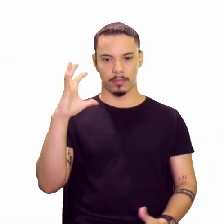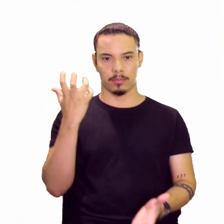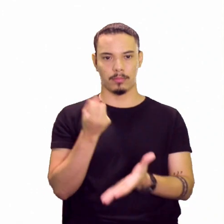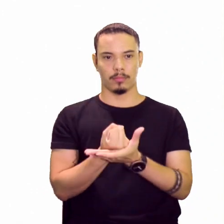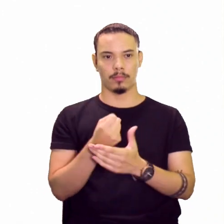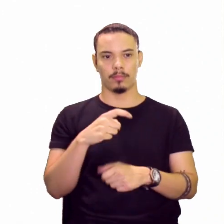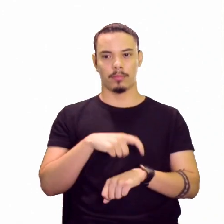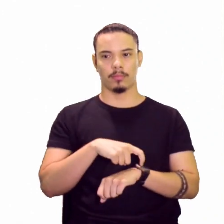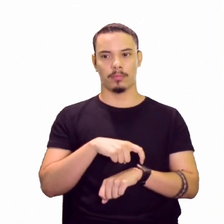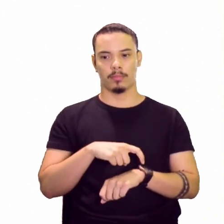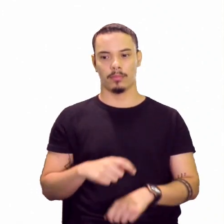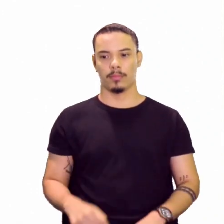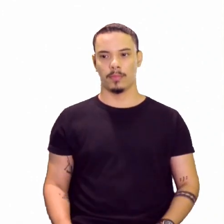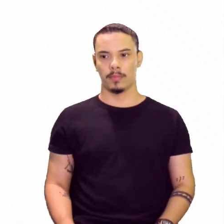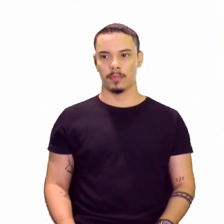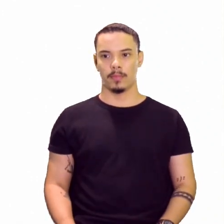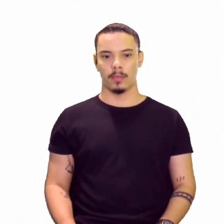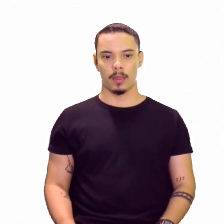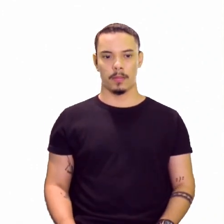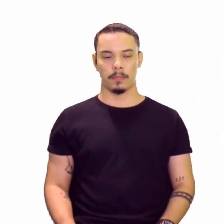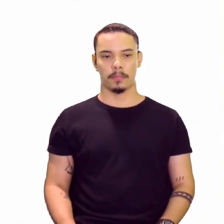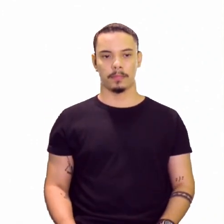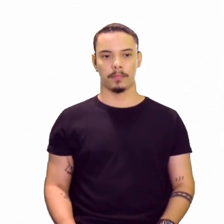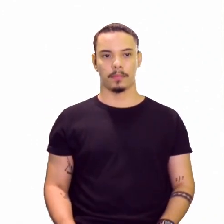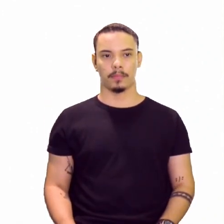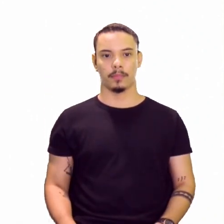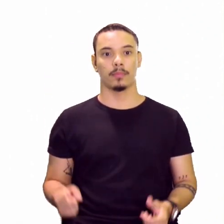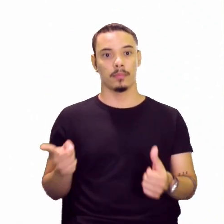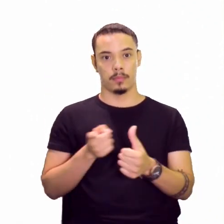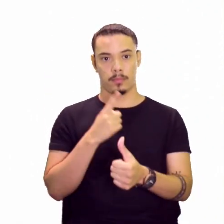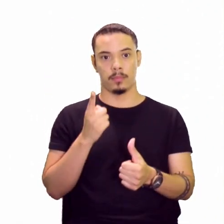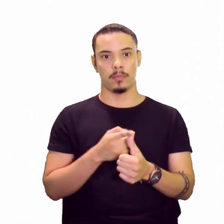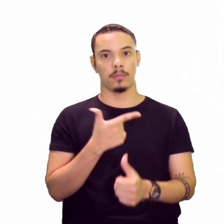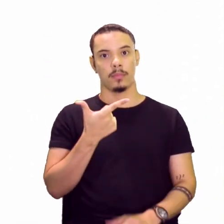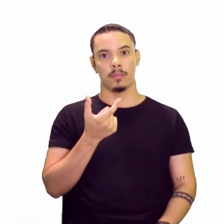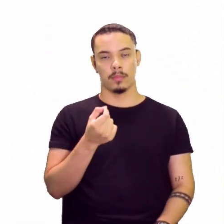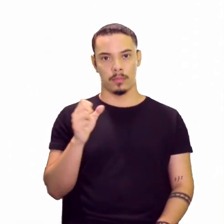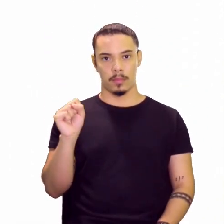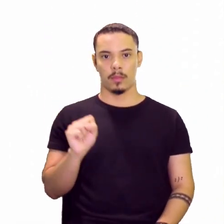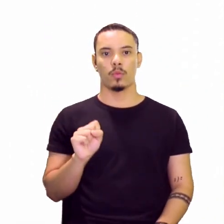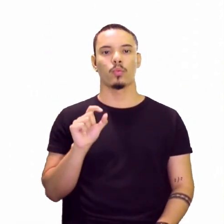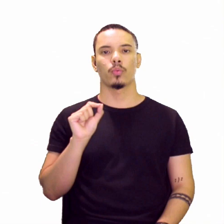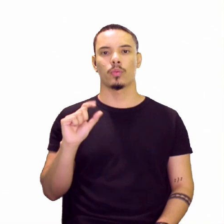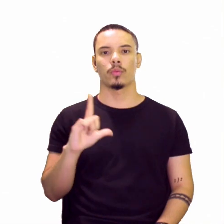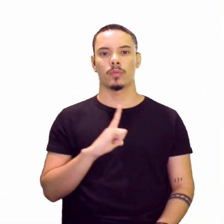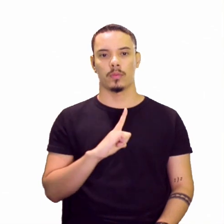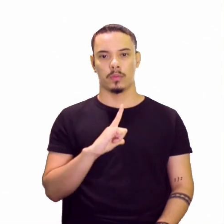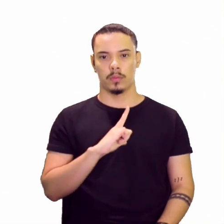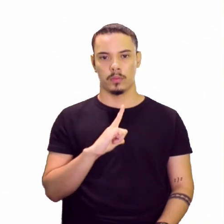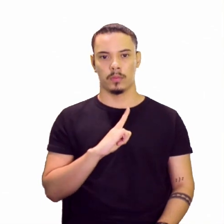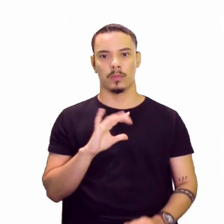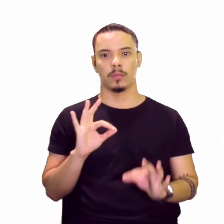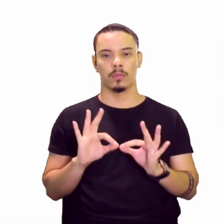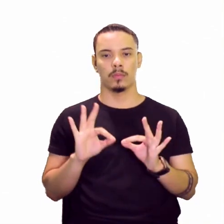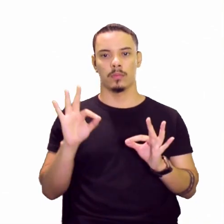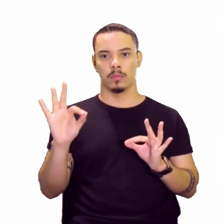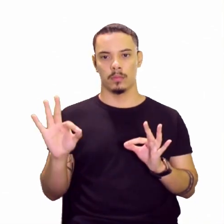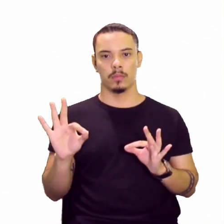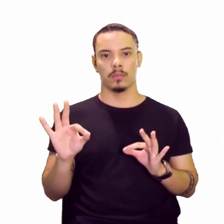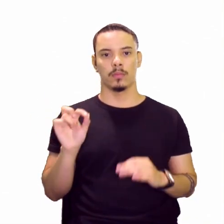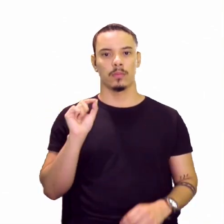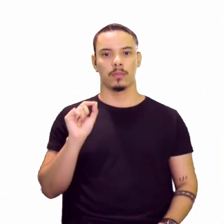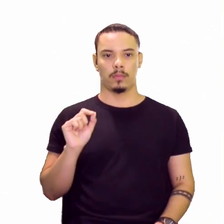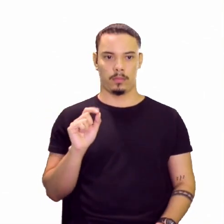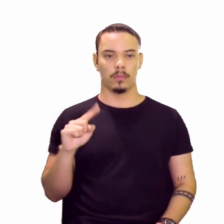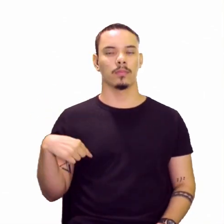né? Justamente. Então lá, o primeiro 20 segundos do movimento uniforme, né? O que nós temos? A distância é V vezes